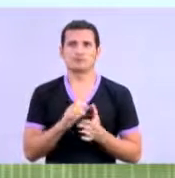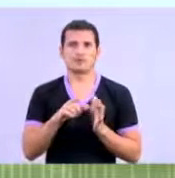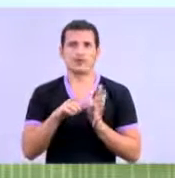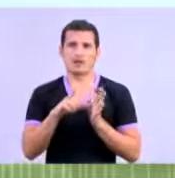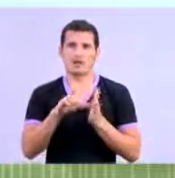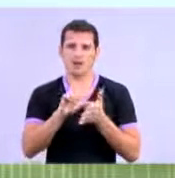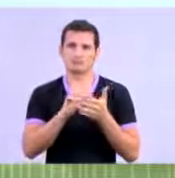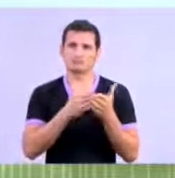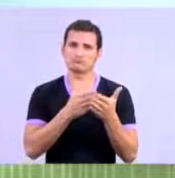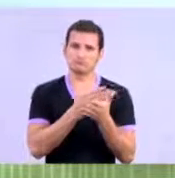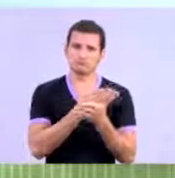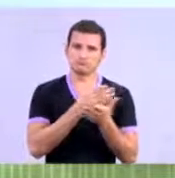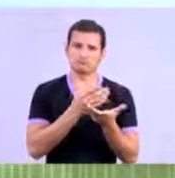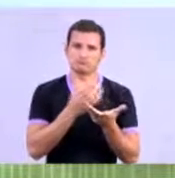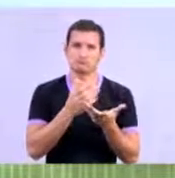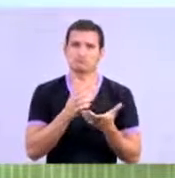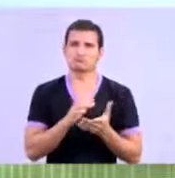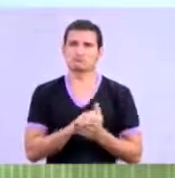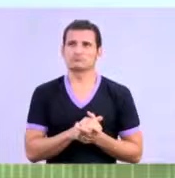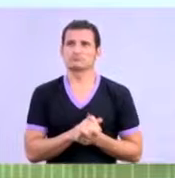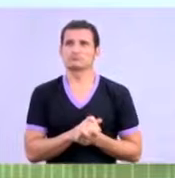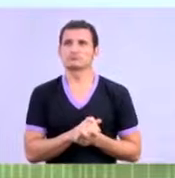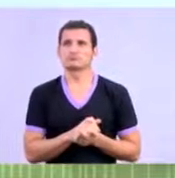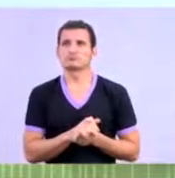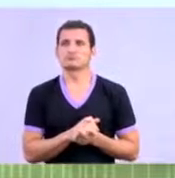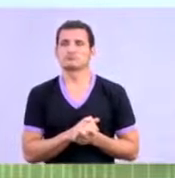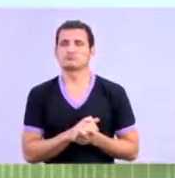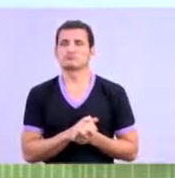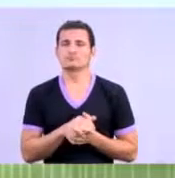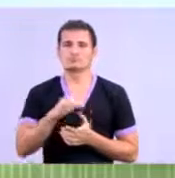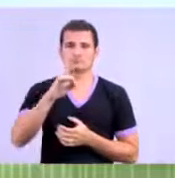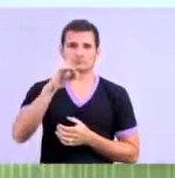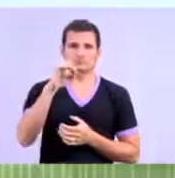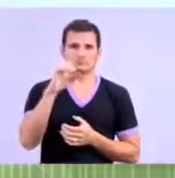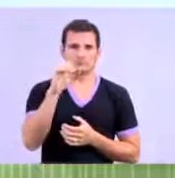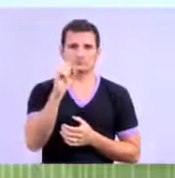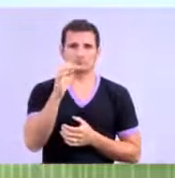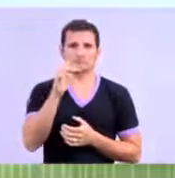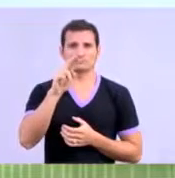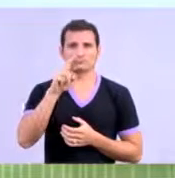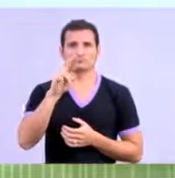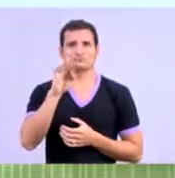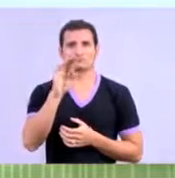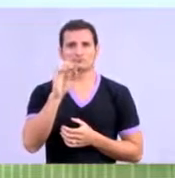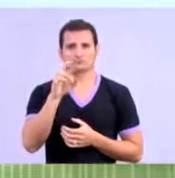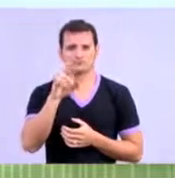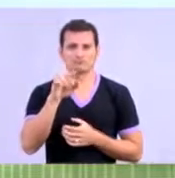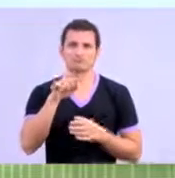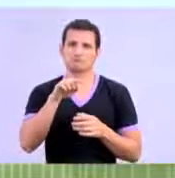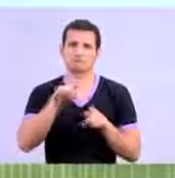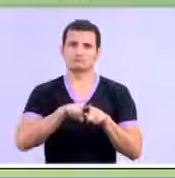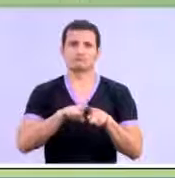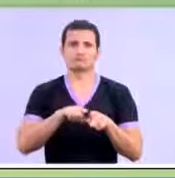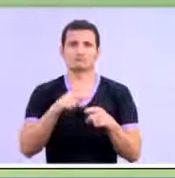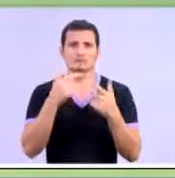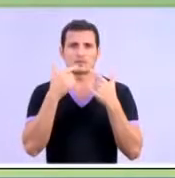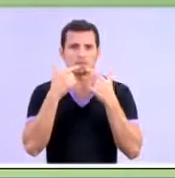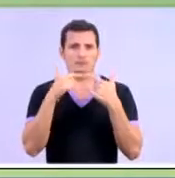destruir, desaloca esses outros recursos que também eu aloquei. Então, o destrutor, ele é definido também nas linguagens de orientação a objetos,